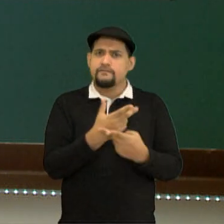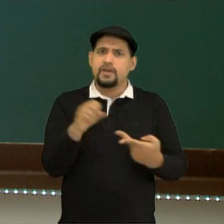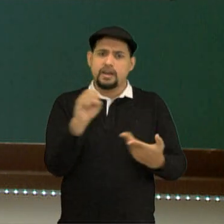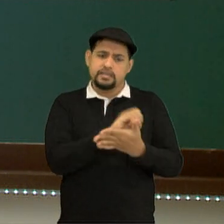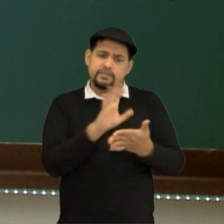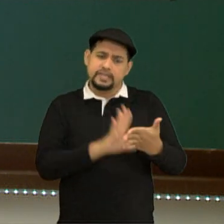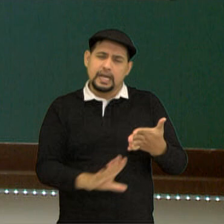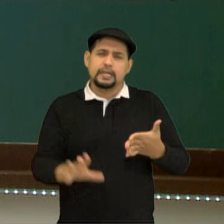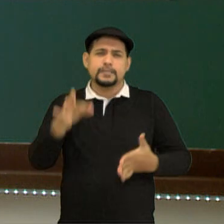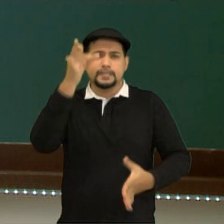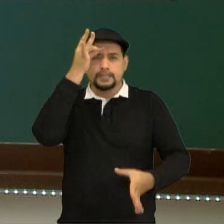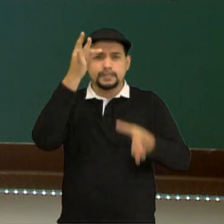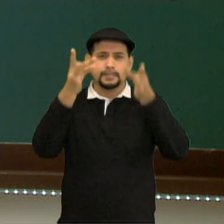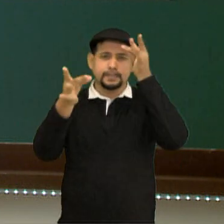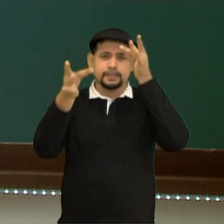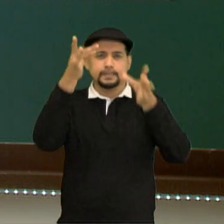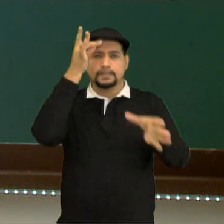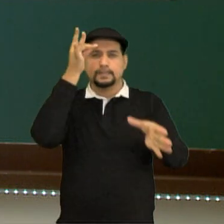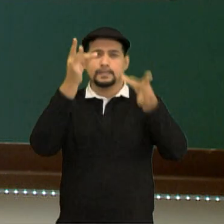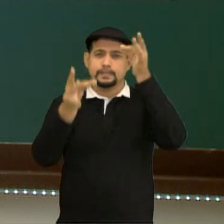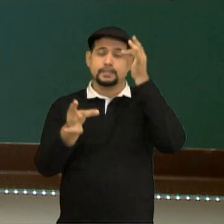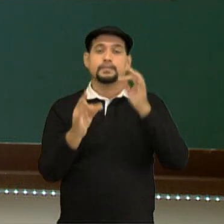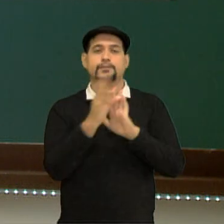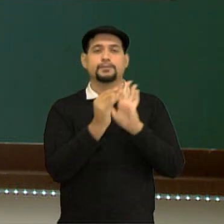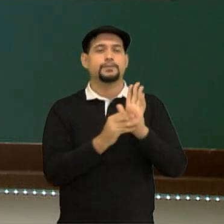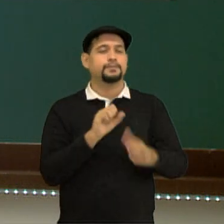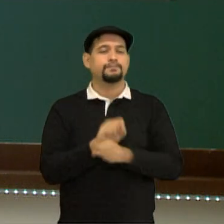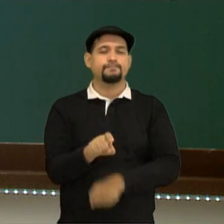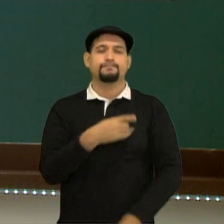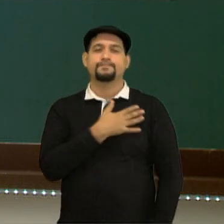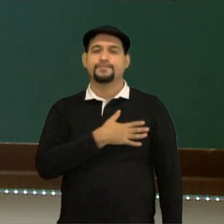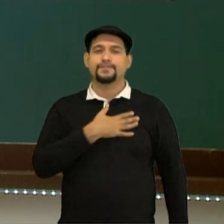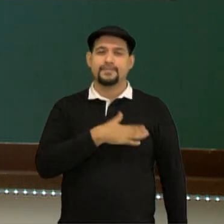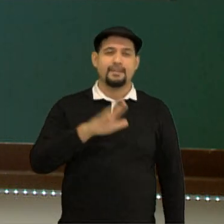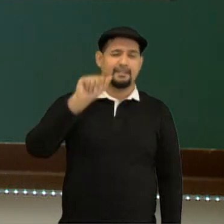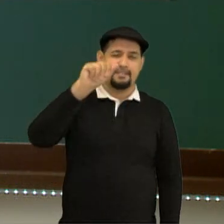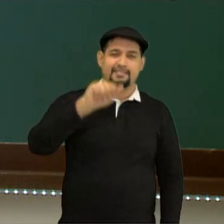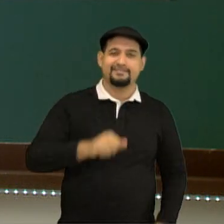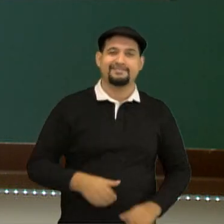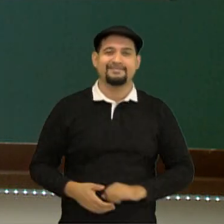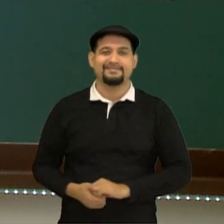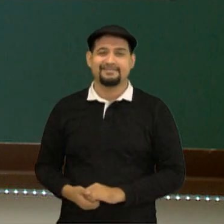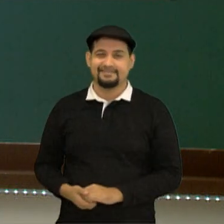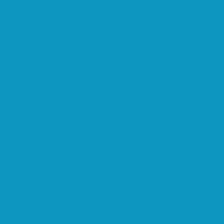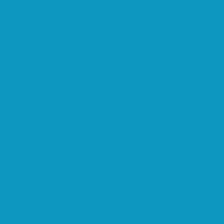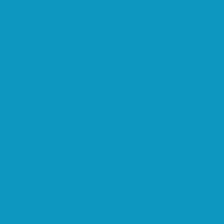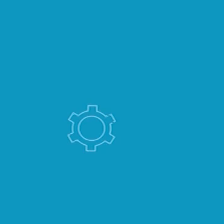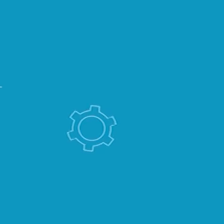reforçar esse conteúdo. Espero que vocês tenham gostado e até breve, pessoal.